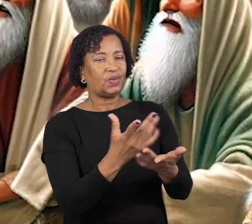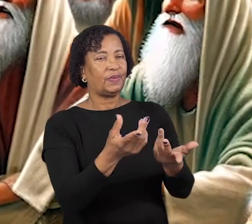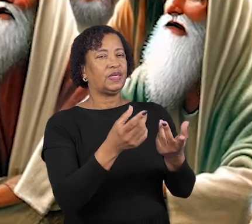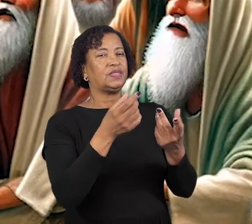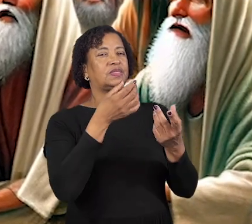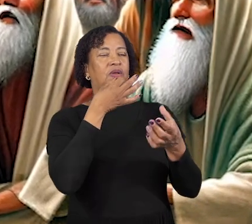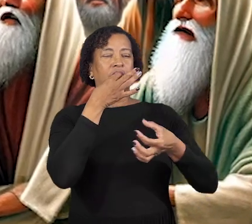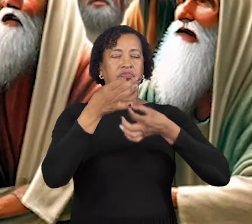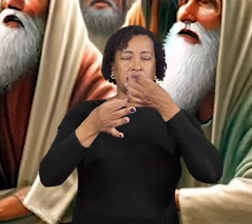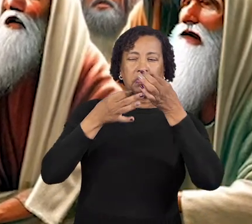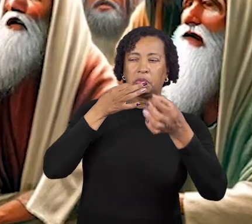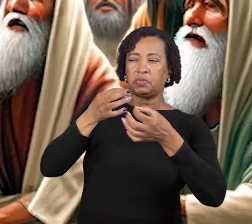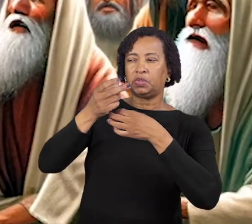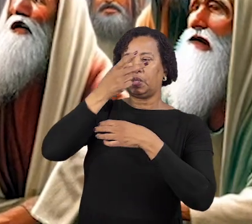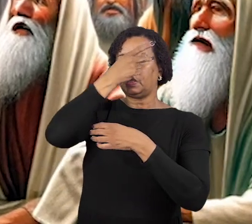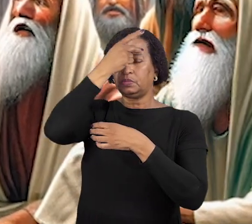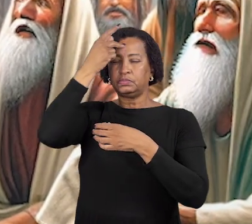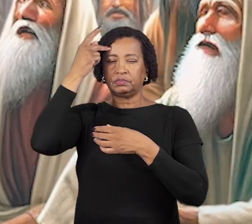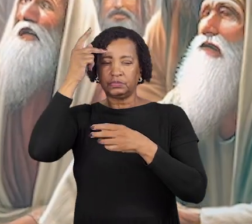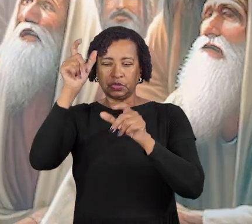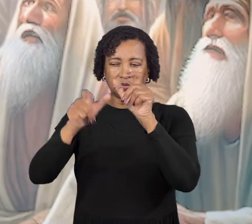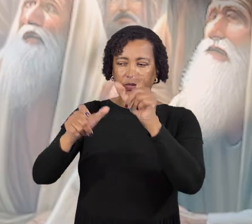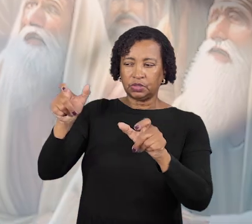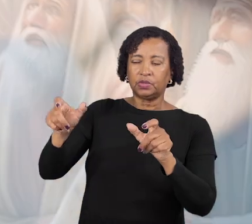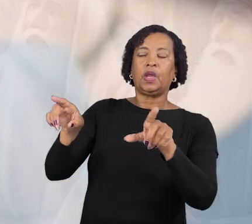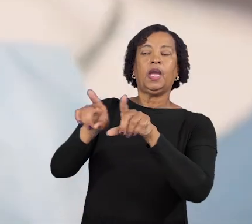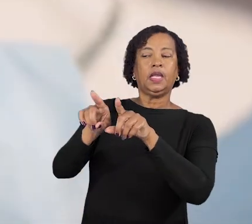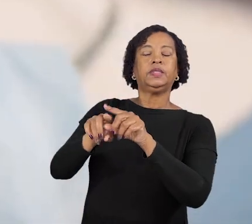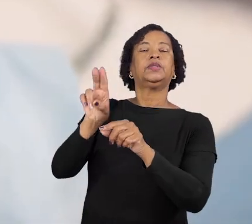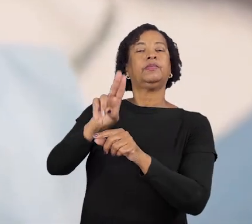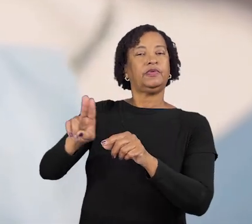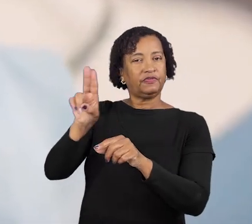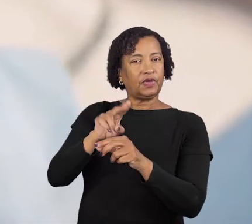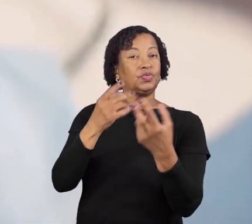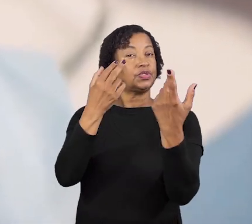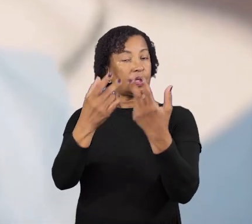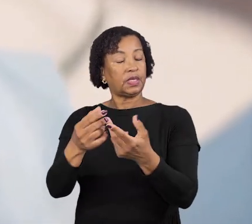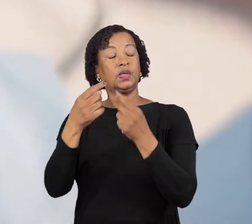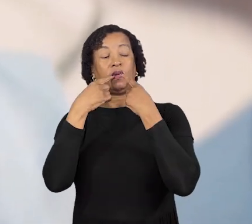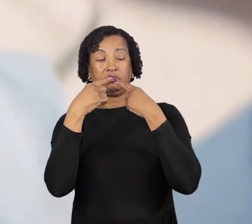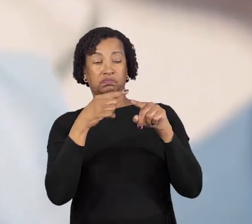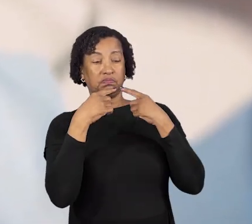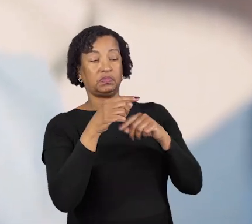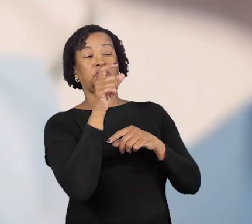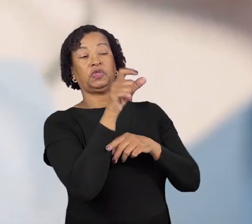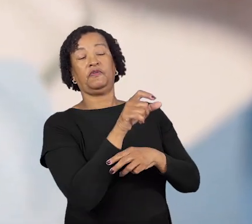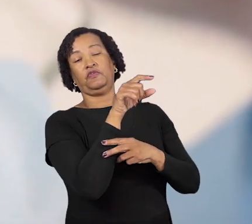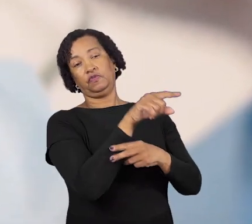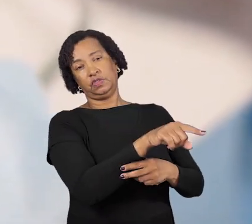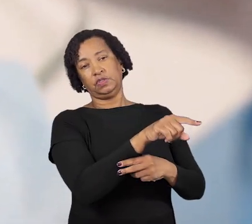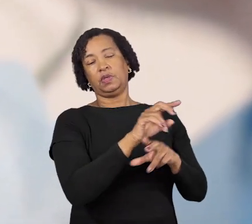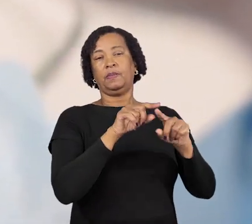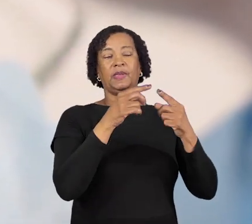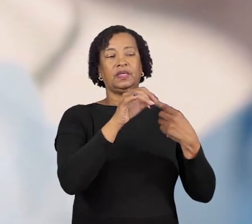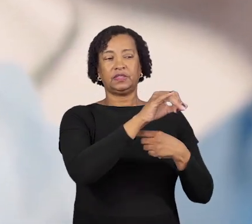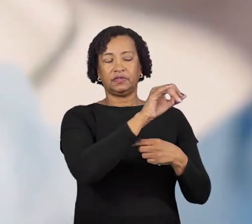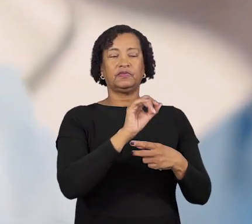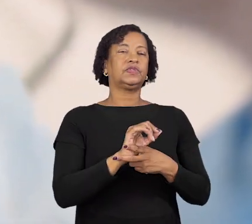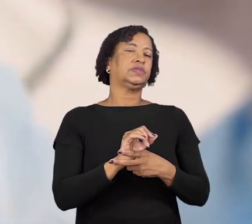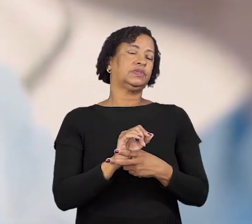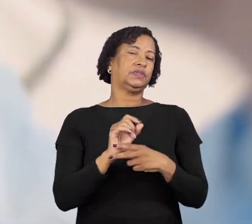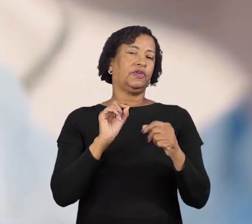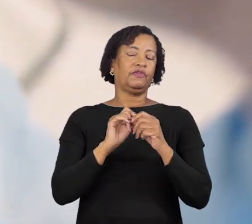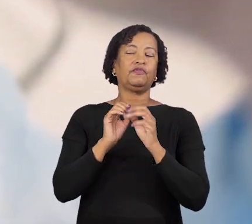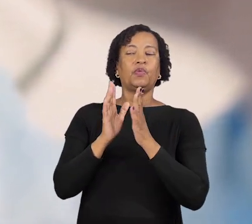analisar e criticar os outros com lente microscópica, eles também vão usar uma lente microscópica para criticar você. Mas se você usar